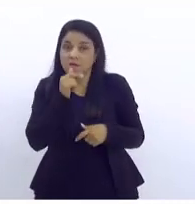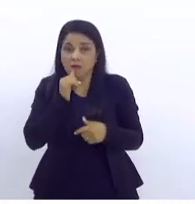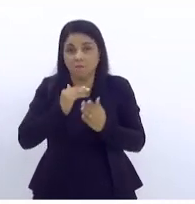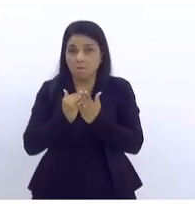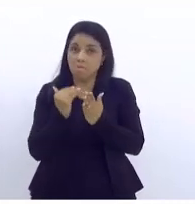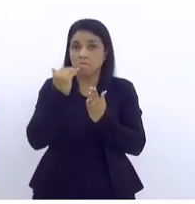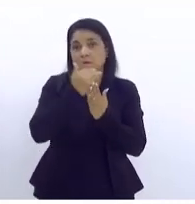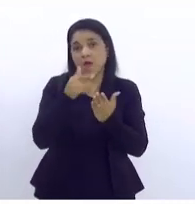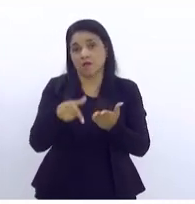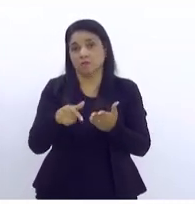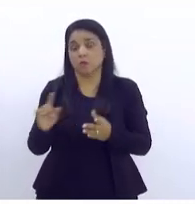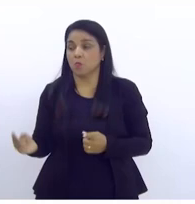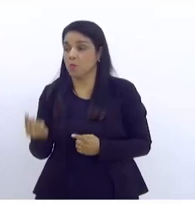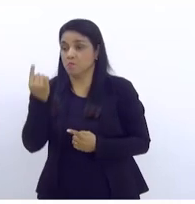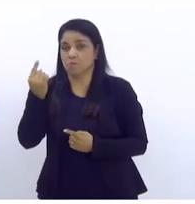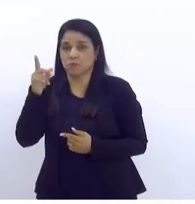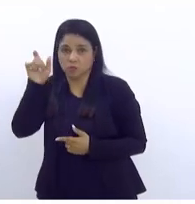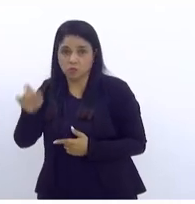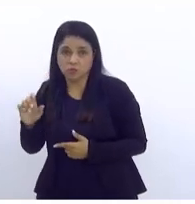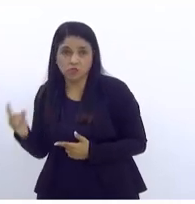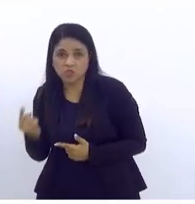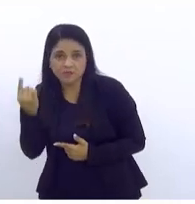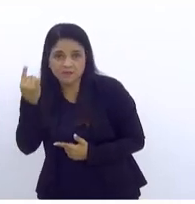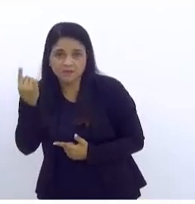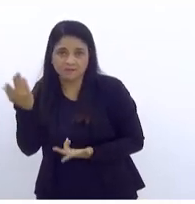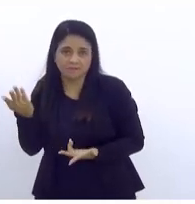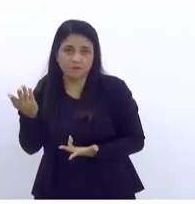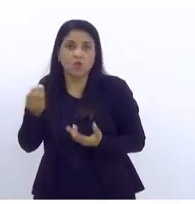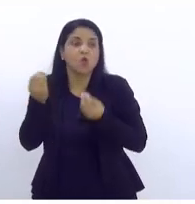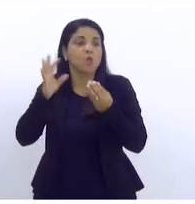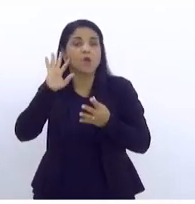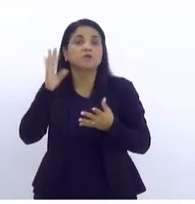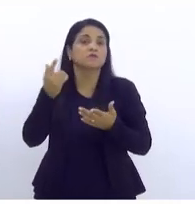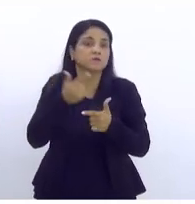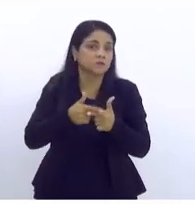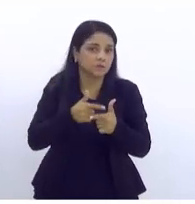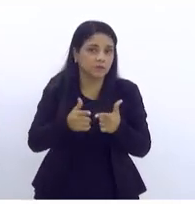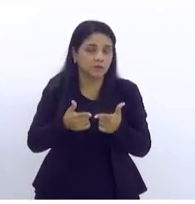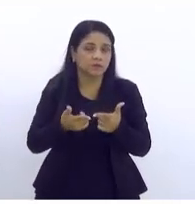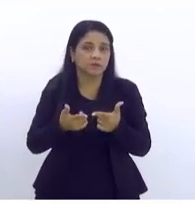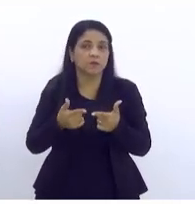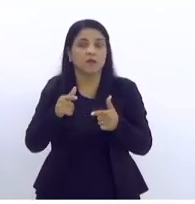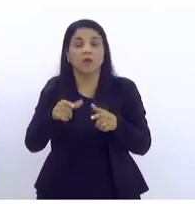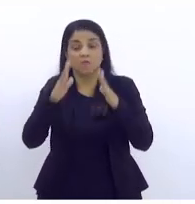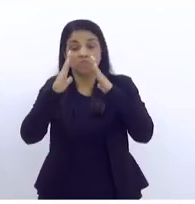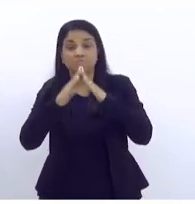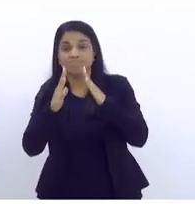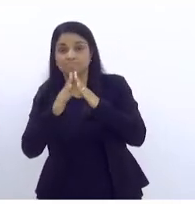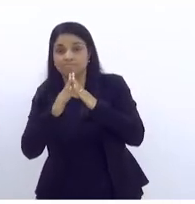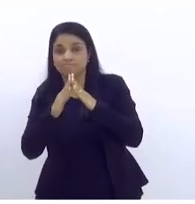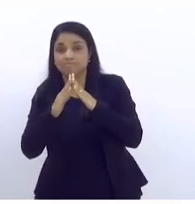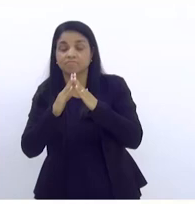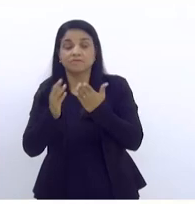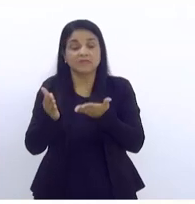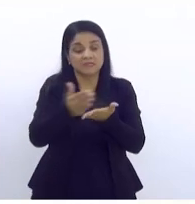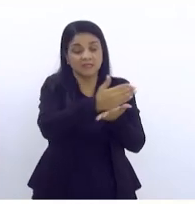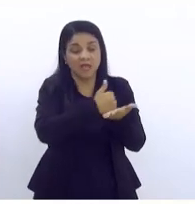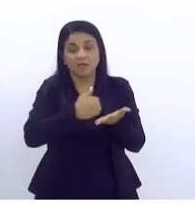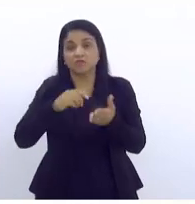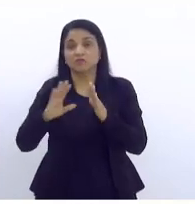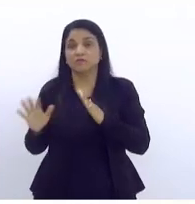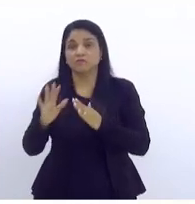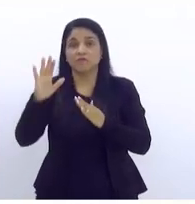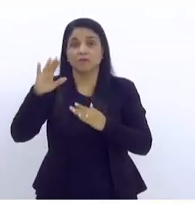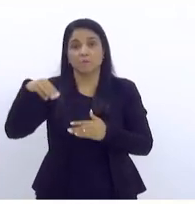uma pessoa que mora sozinha né então como é que você vai resolver essa questão né a condição do domicílio a gente levantou dados na Maré por exemplo